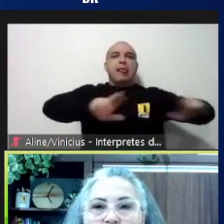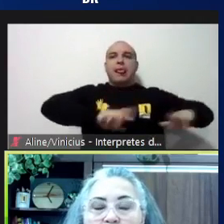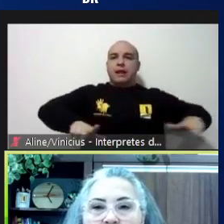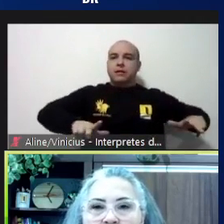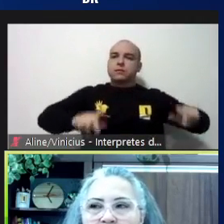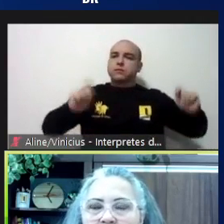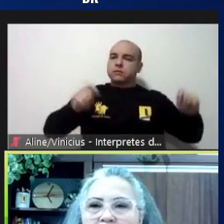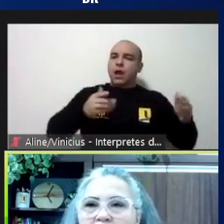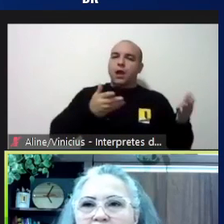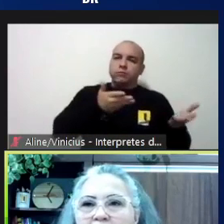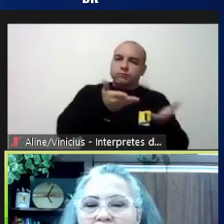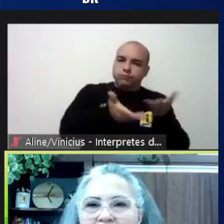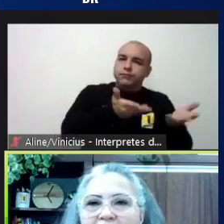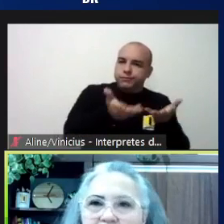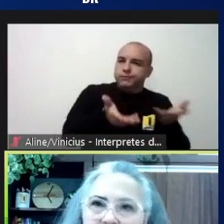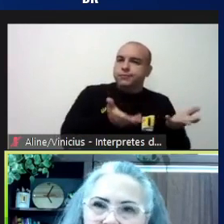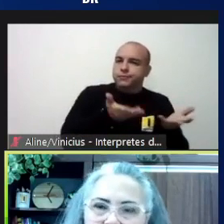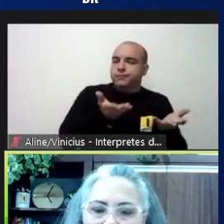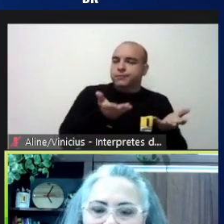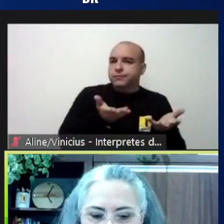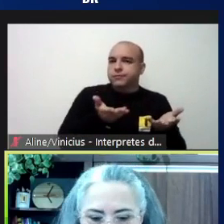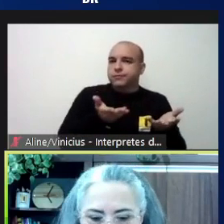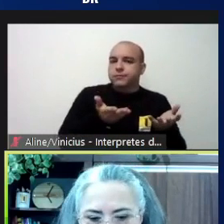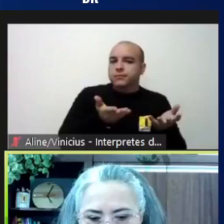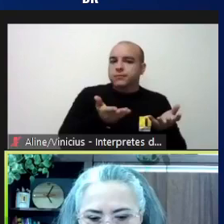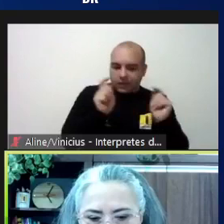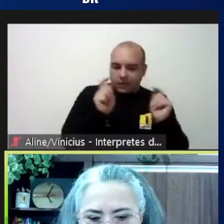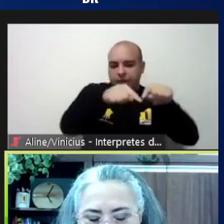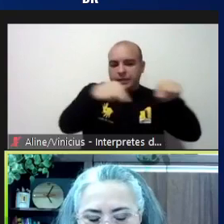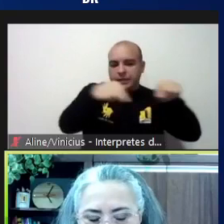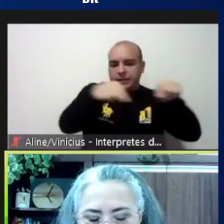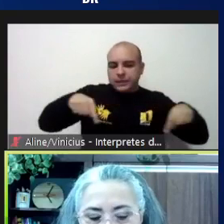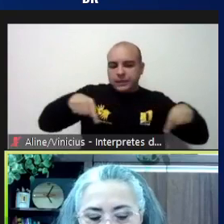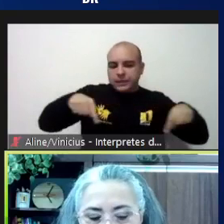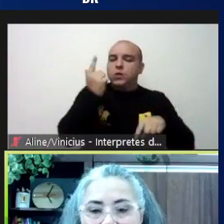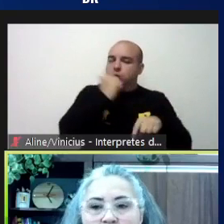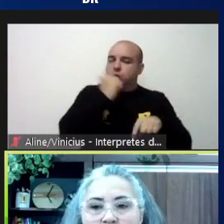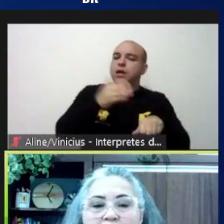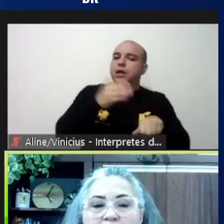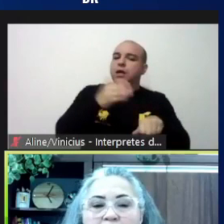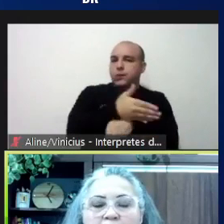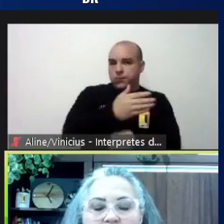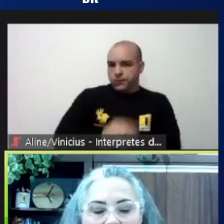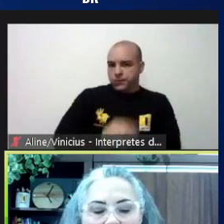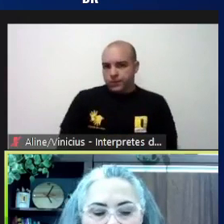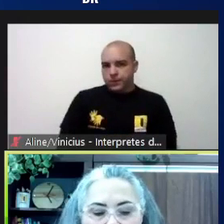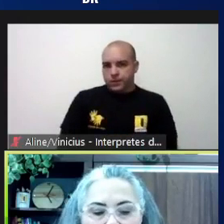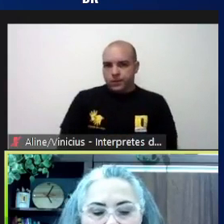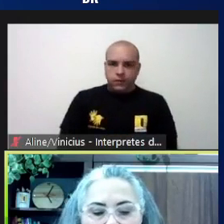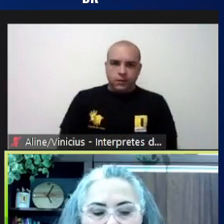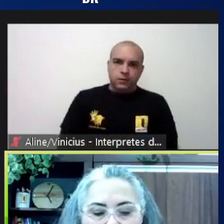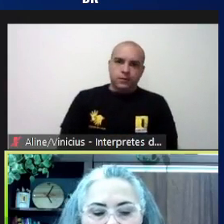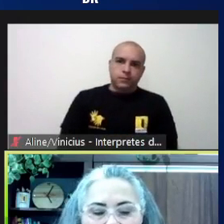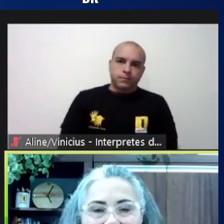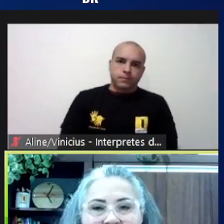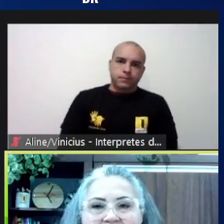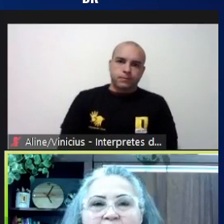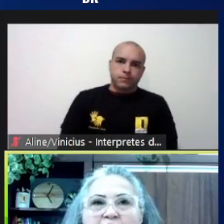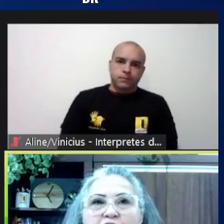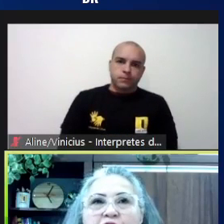ponto importante ainda a ser trabalhado. Né? Eu acredito que também um outro ponto